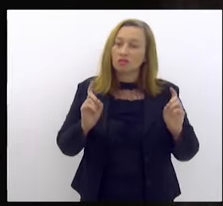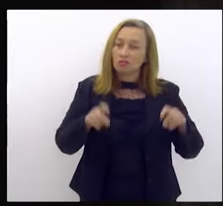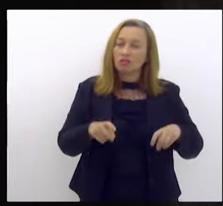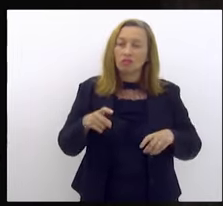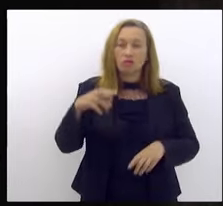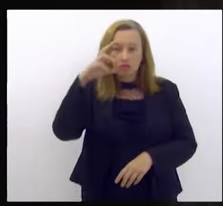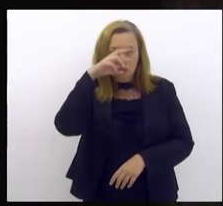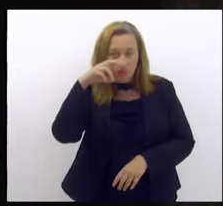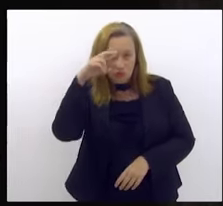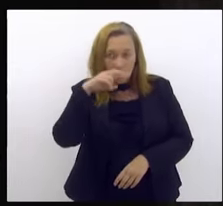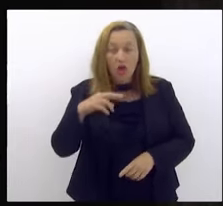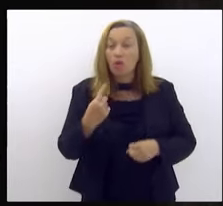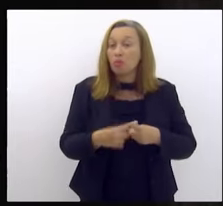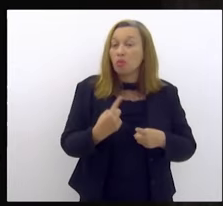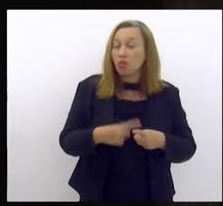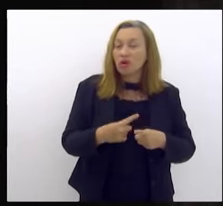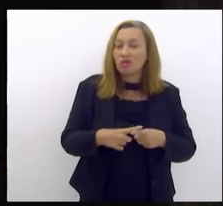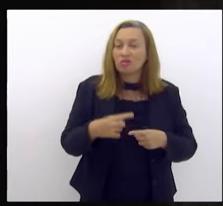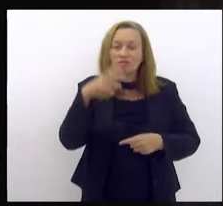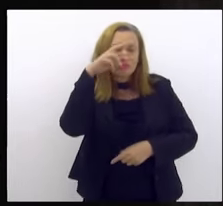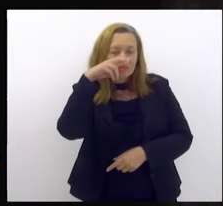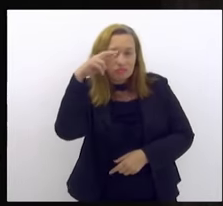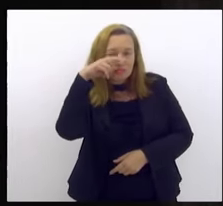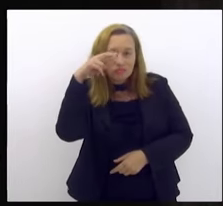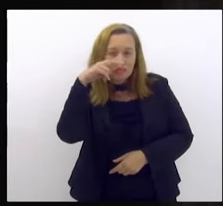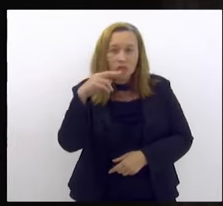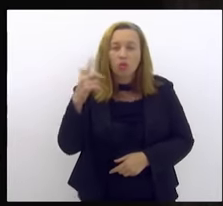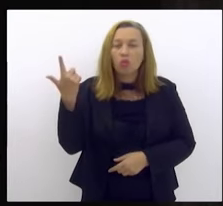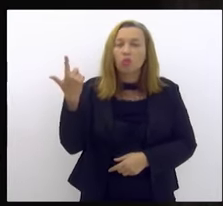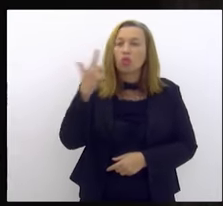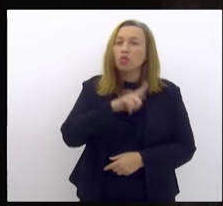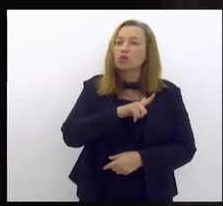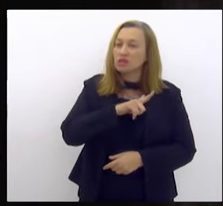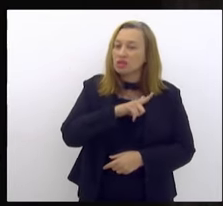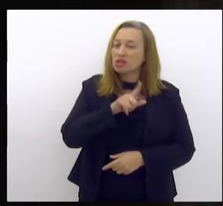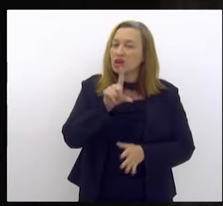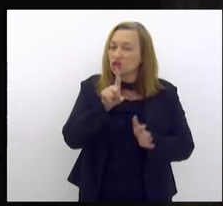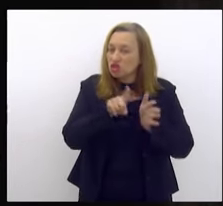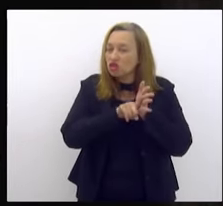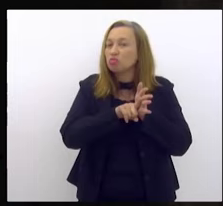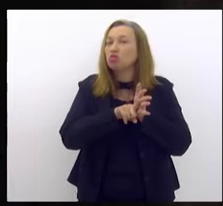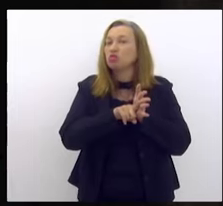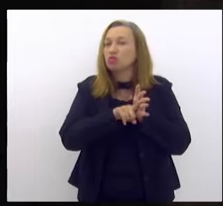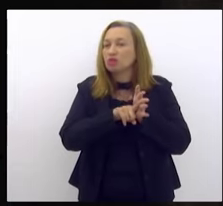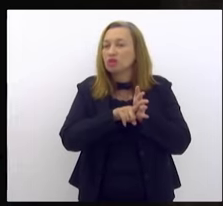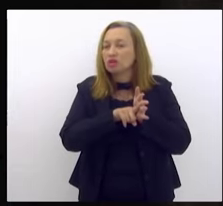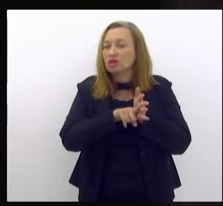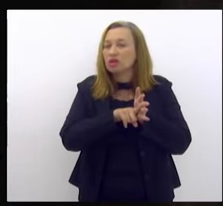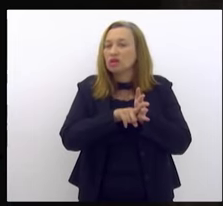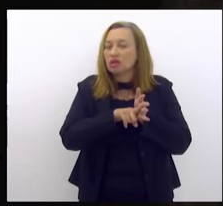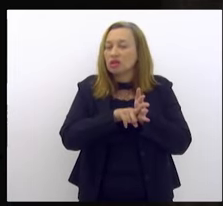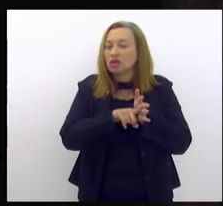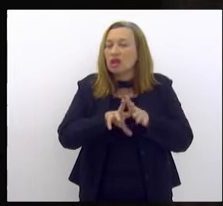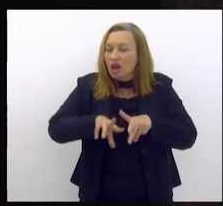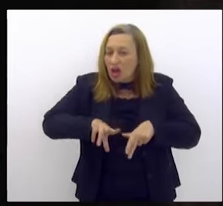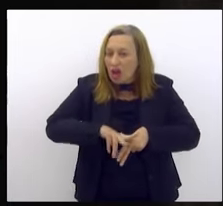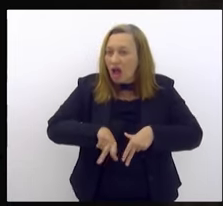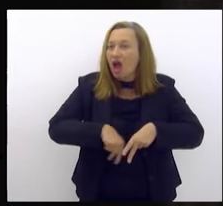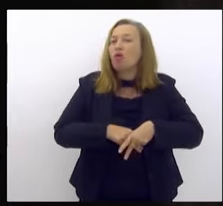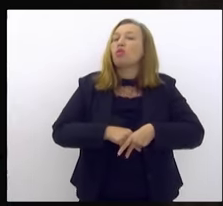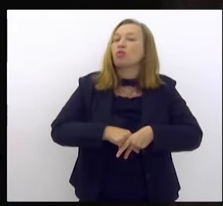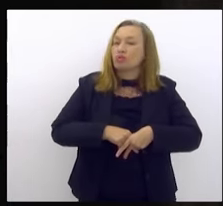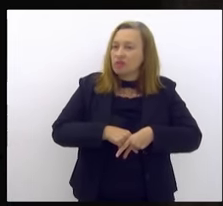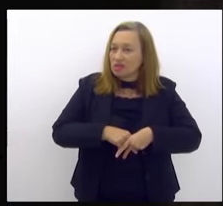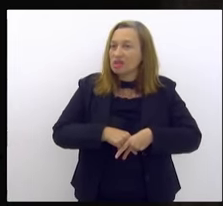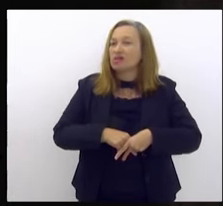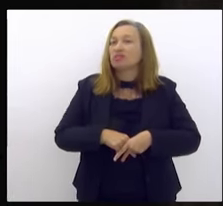fiscalizando, porque, através das fiscalizações, nós conseguimos diminuir a torneira da corrupção que toma